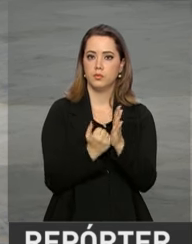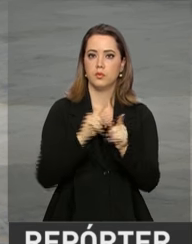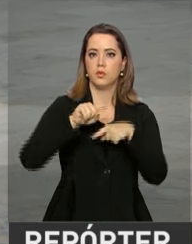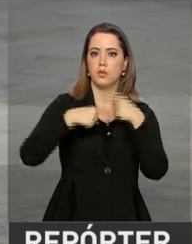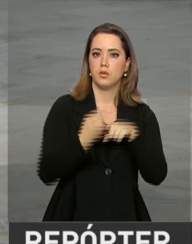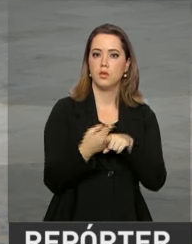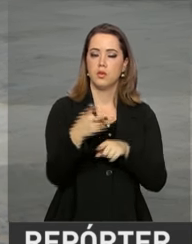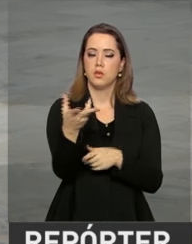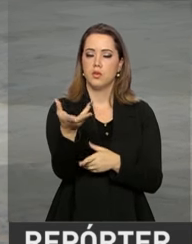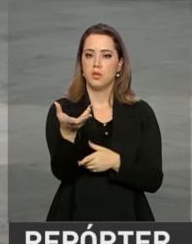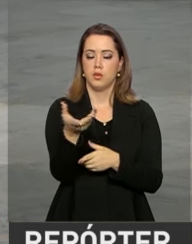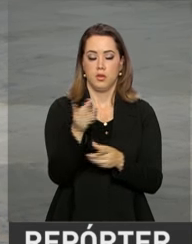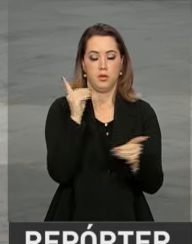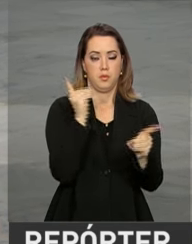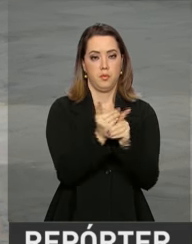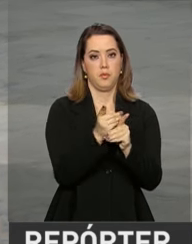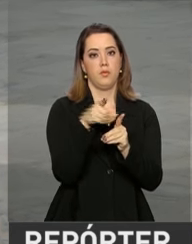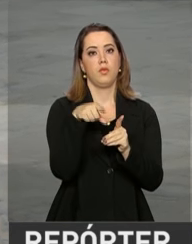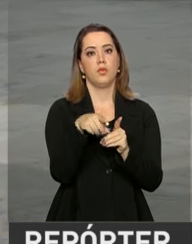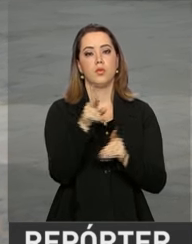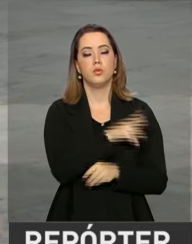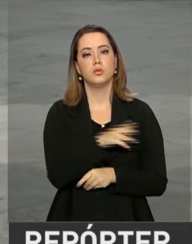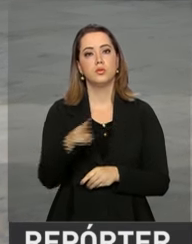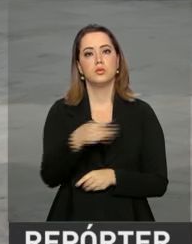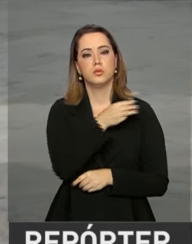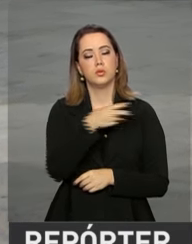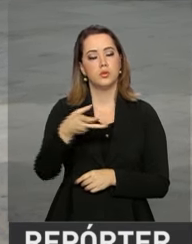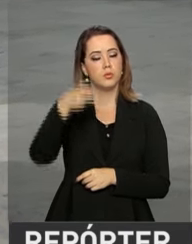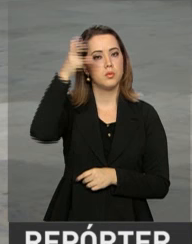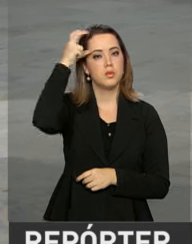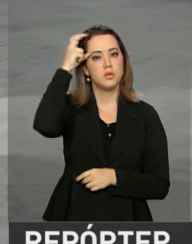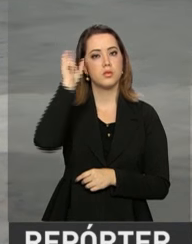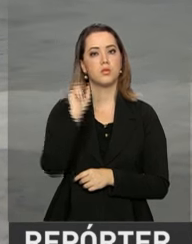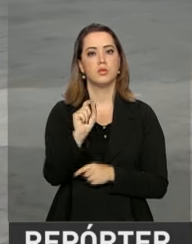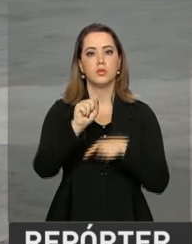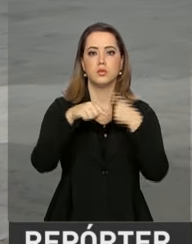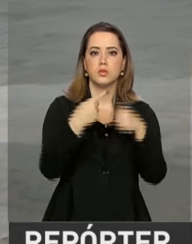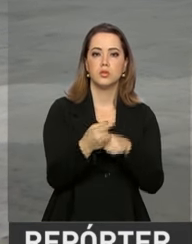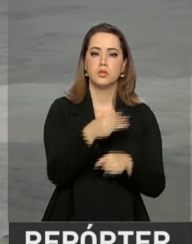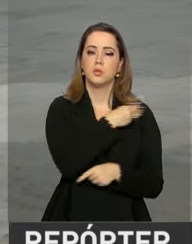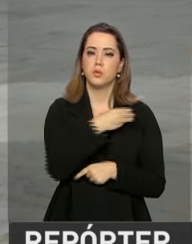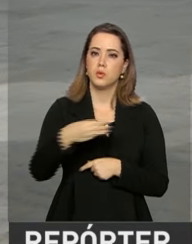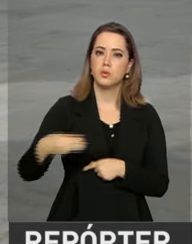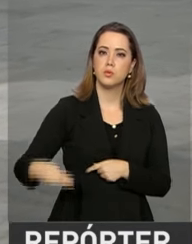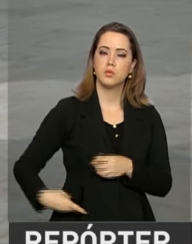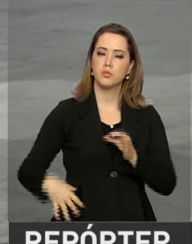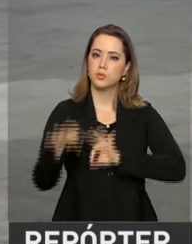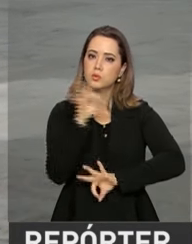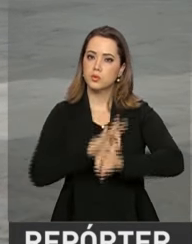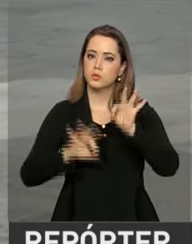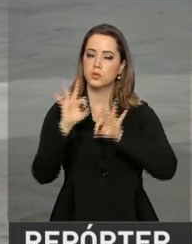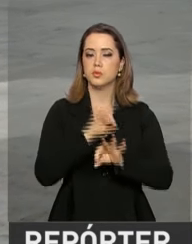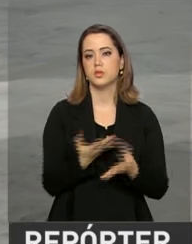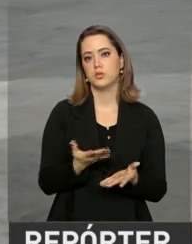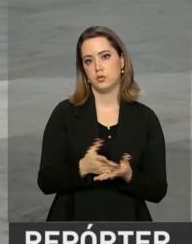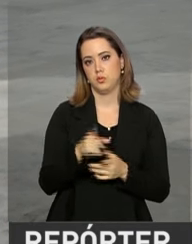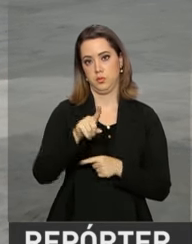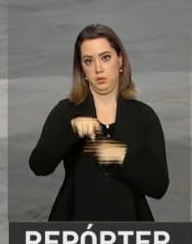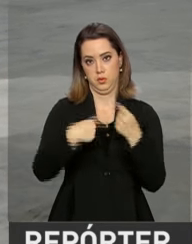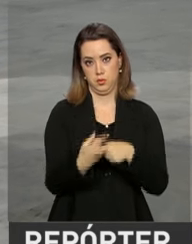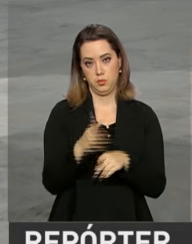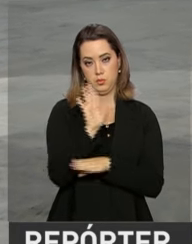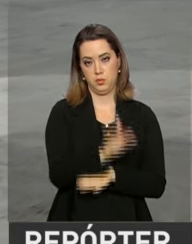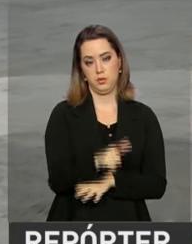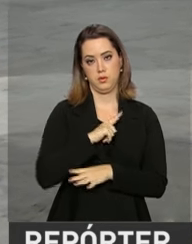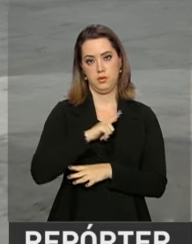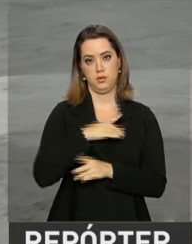Cultura, Marcelo Calero, e às 11h15 ele recebe o ministro do Planejamento, Diogo Oliveira. No meio da tarde, às 16 horas,